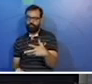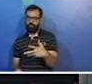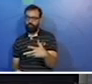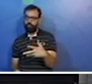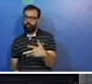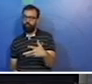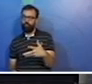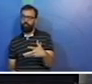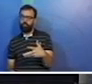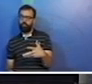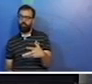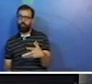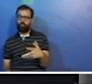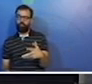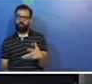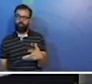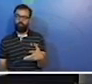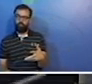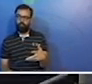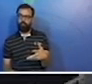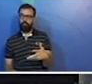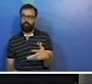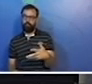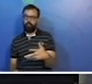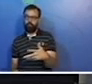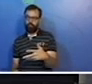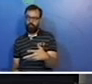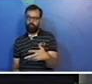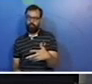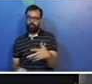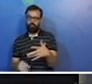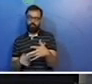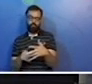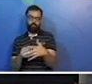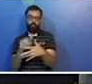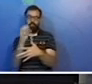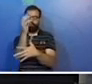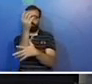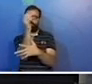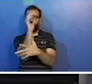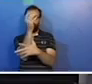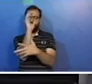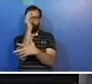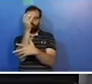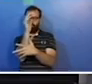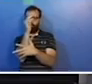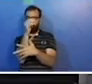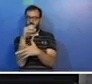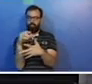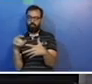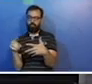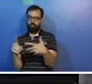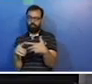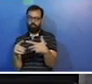pescador. A última, professora, não estou vendo nenhuma, presta atenção. Planta